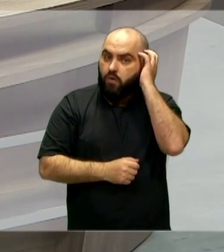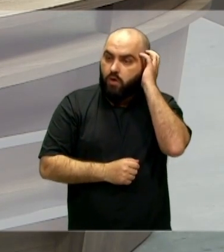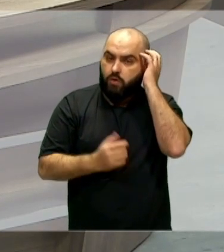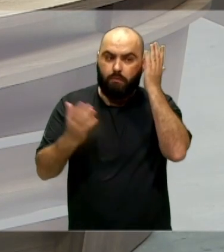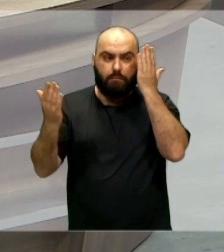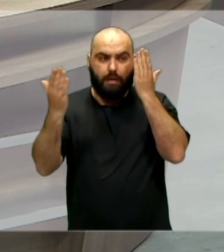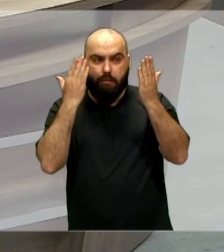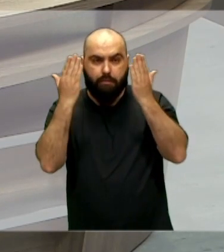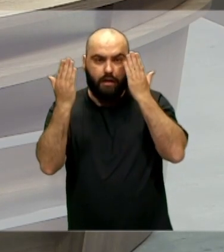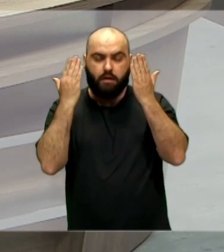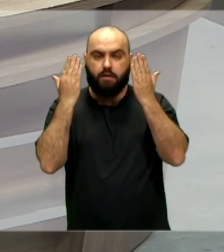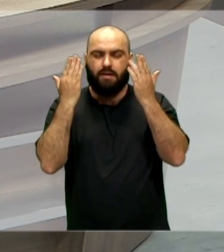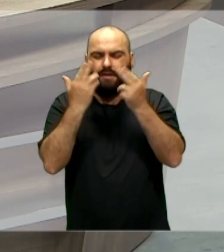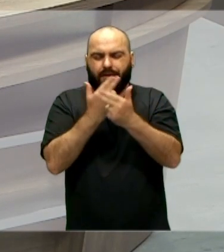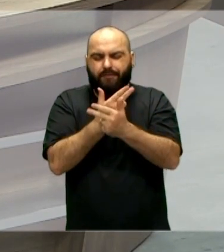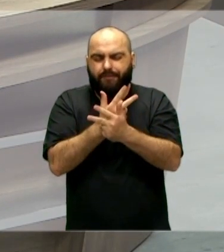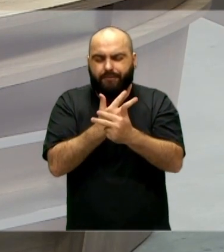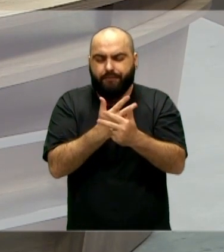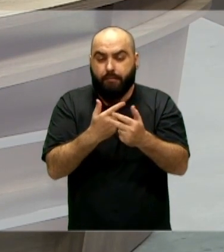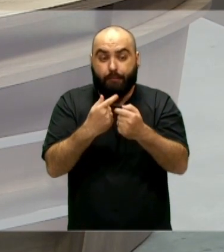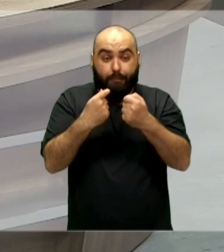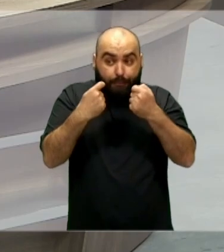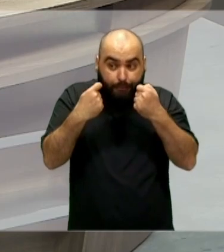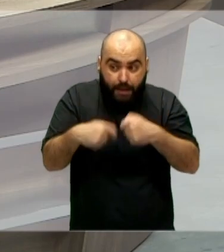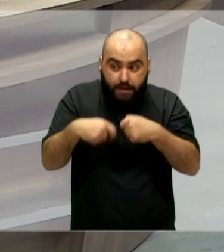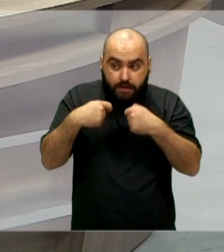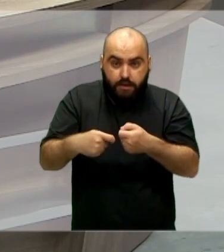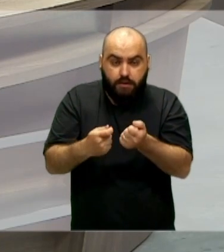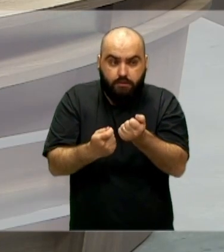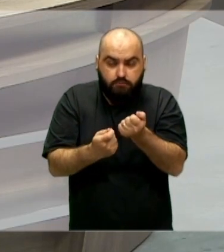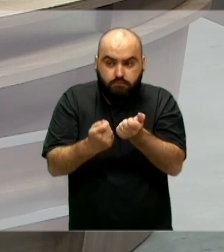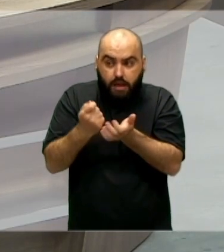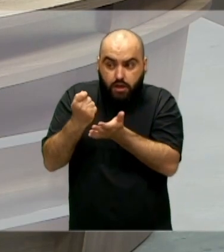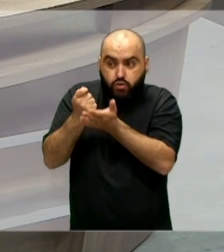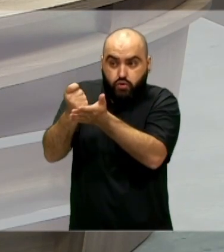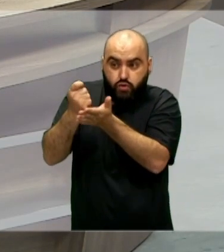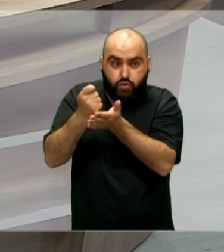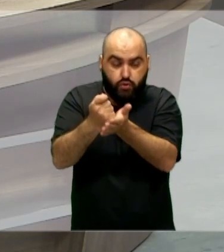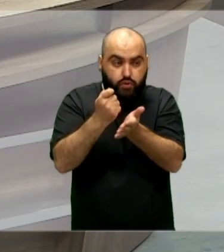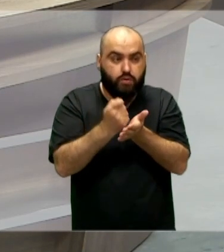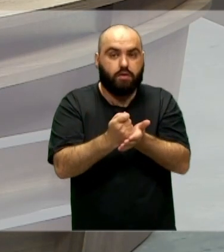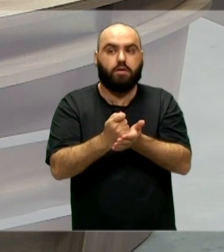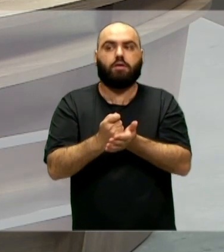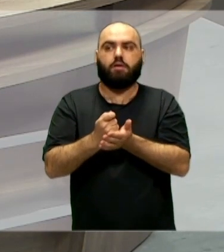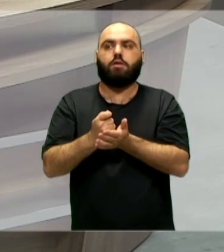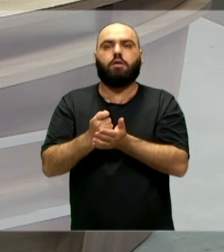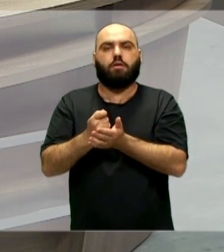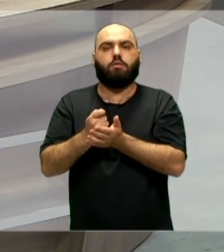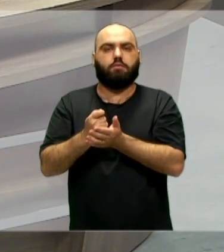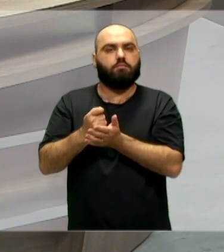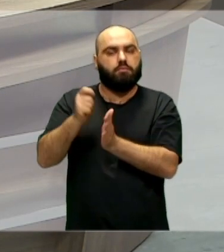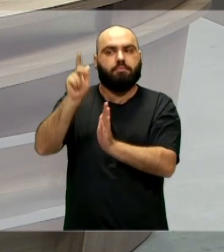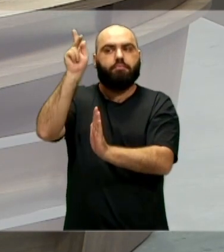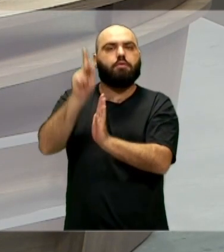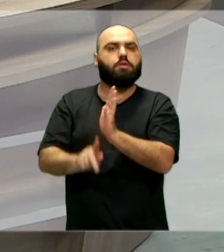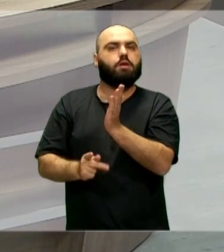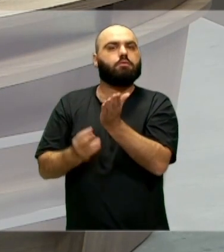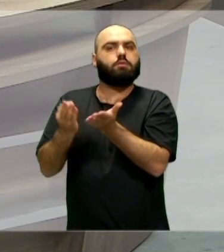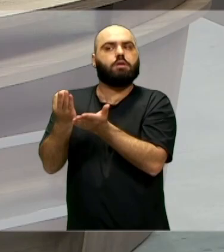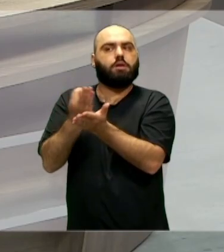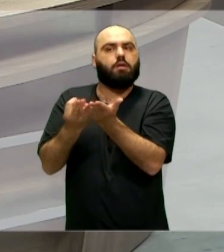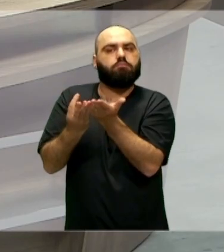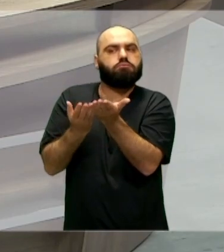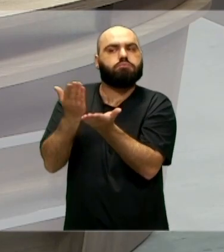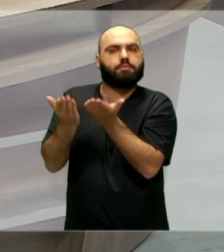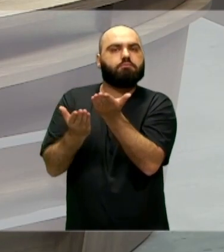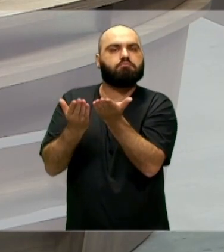tudo aquilo que a gente identificar como sendo algo necessário para dar esse suporte, a gente vai agregando nesse projeto terapêutico. Tá, e se